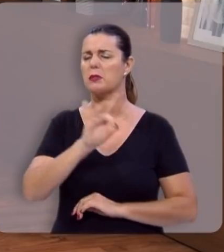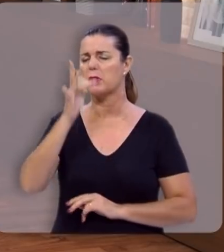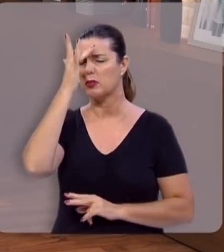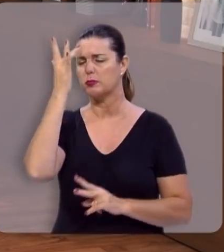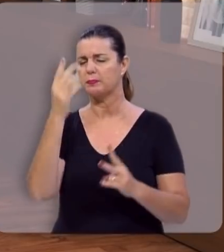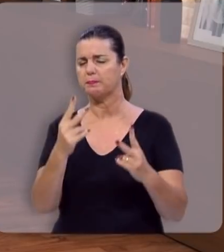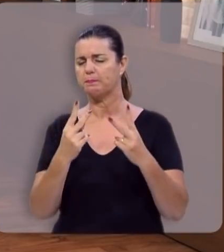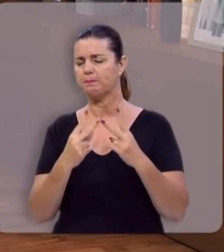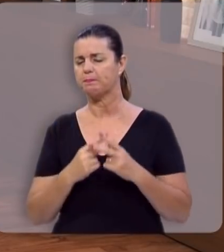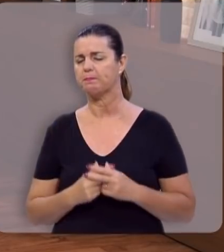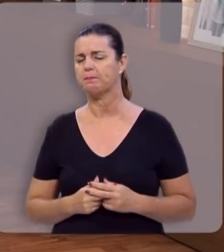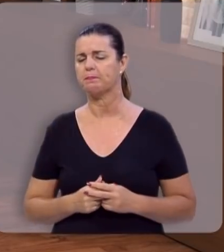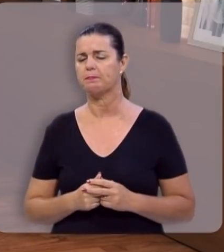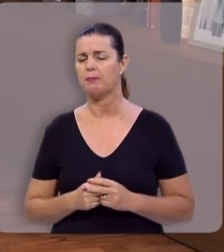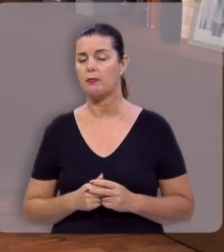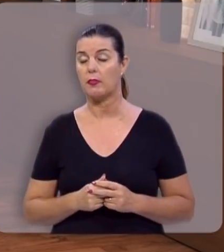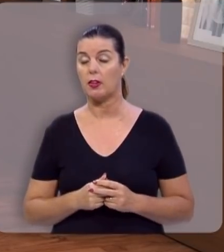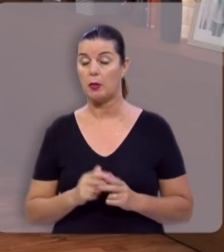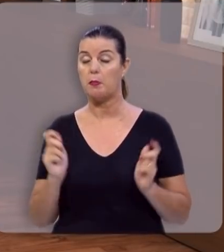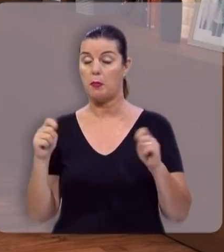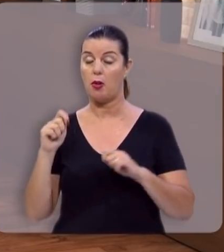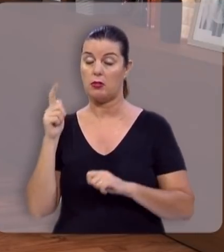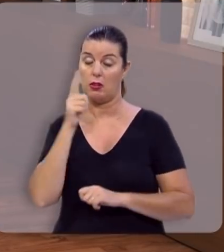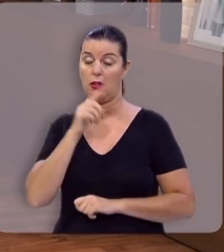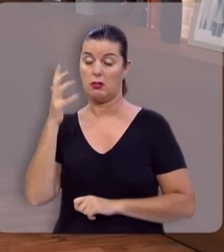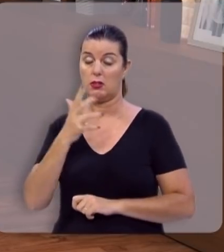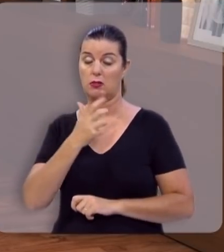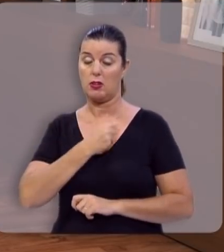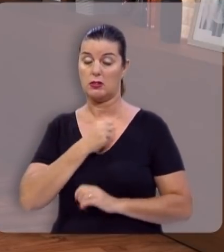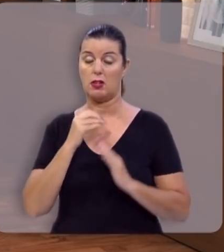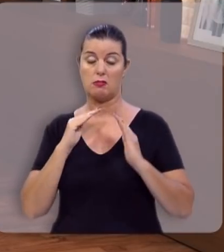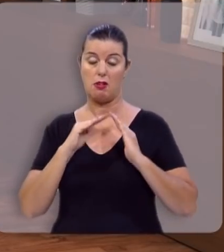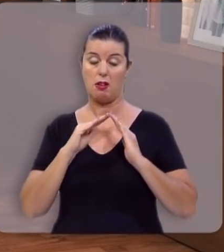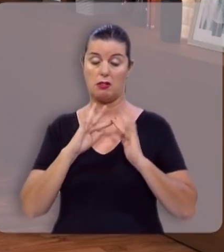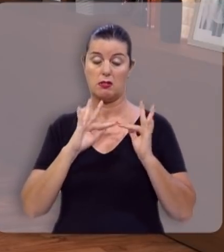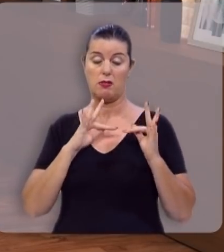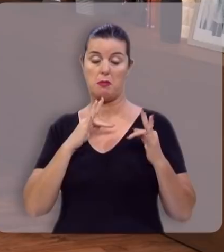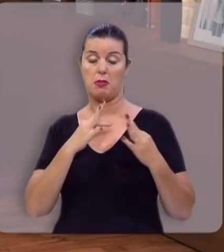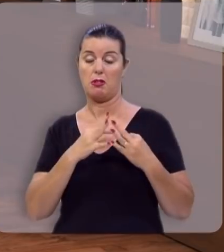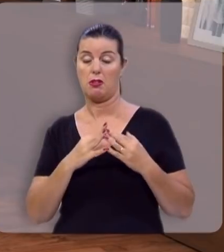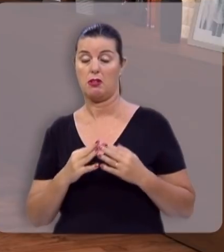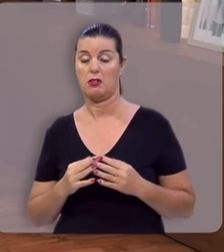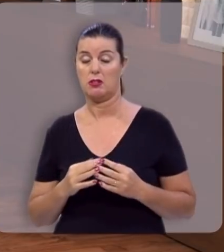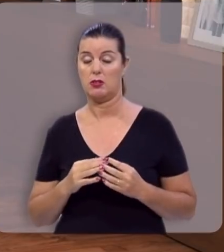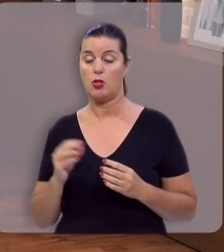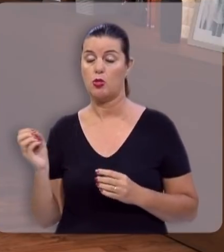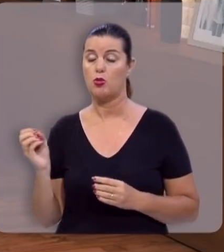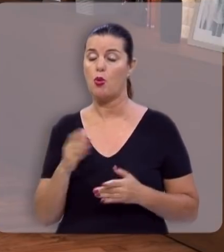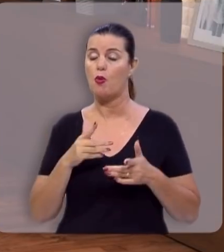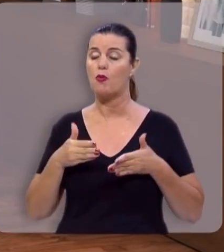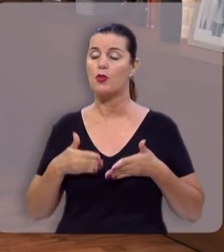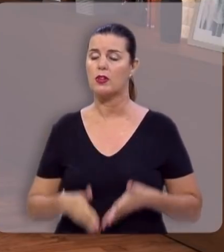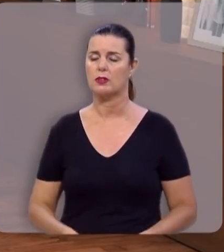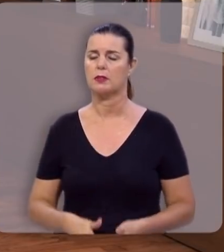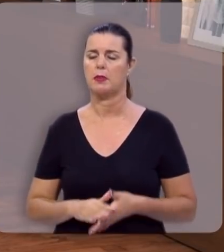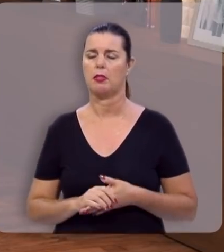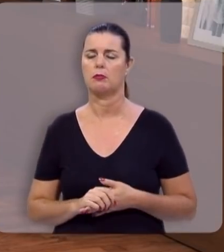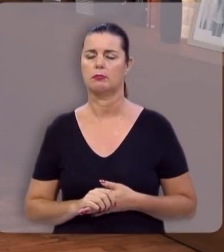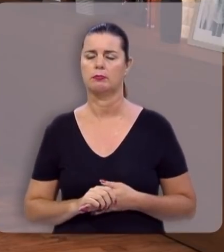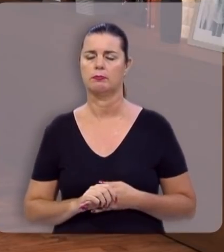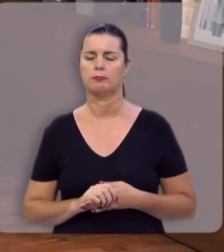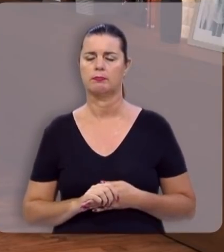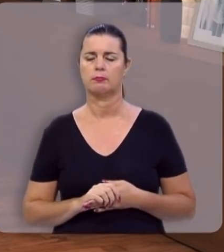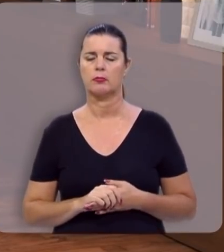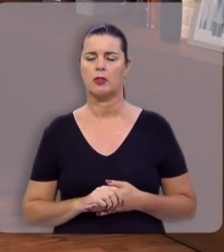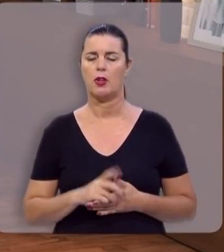assistindo, para que haja salvação nesta casa, para que haja novo nascimento, para